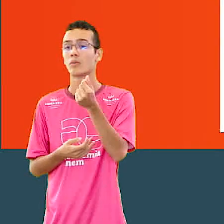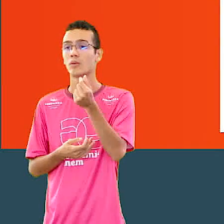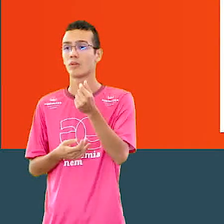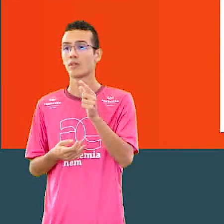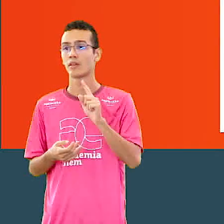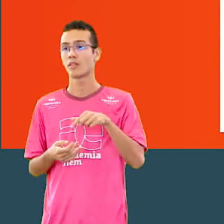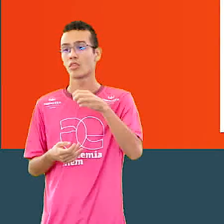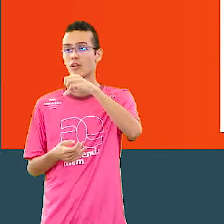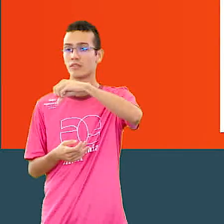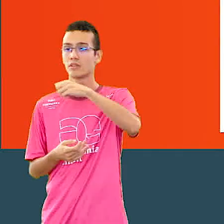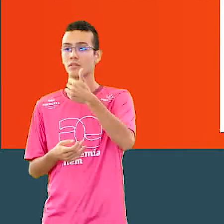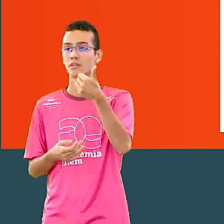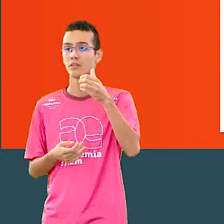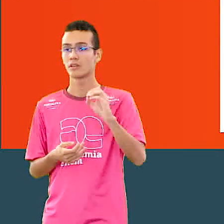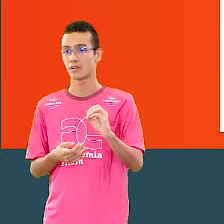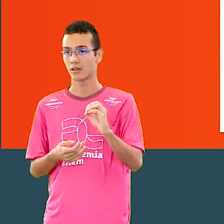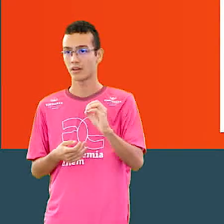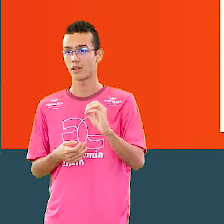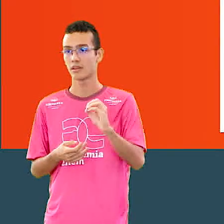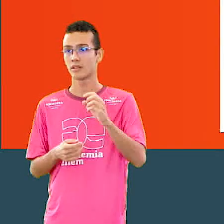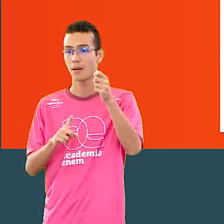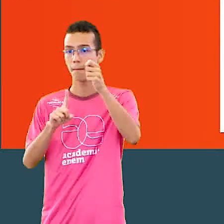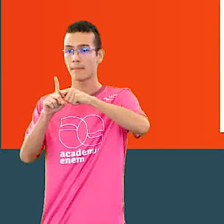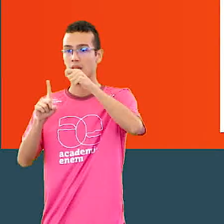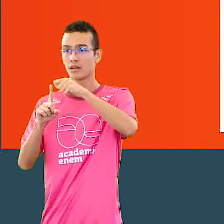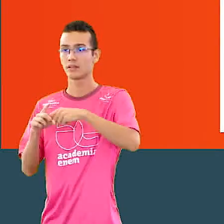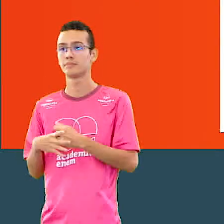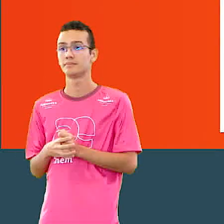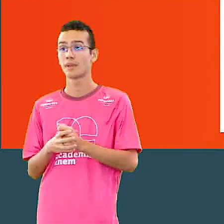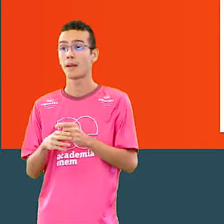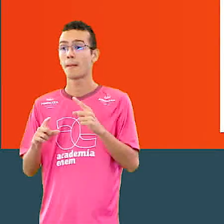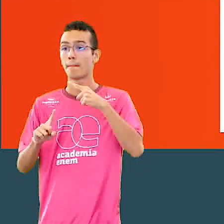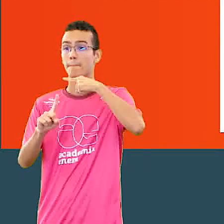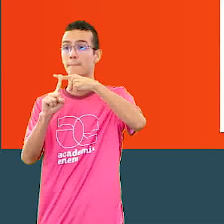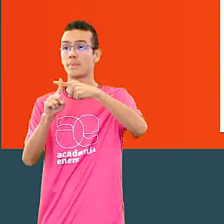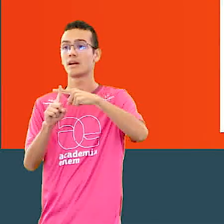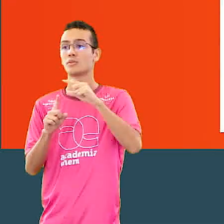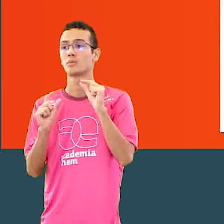mensais, mais o RU. Quem sabe o que é RU?